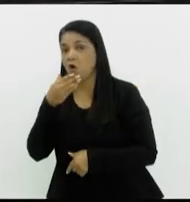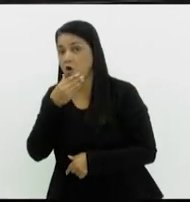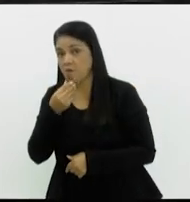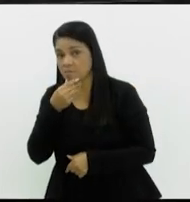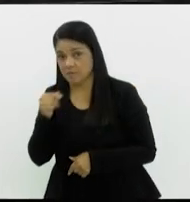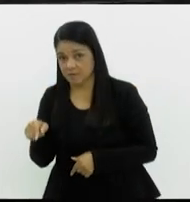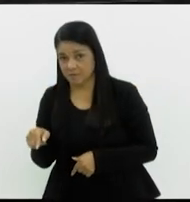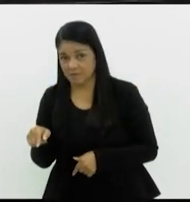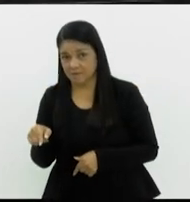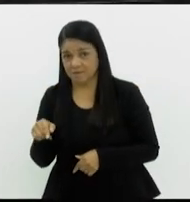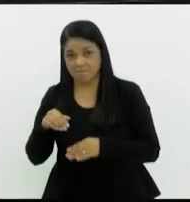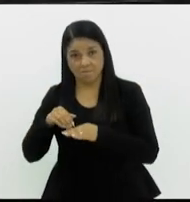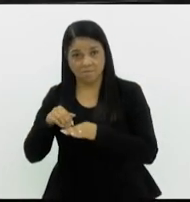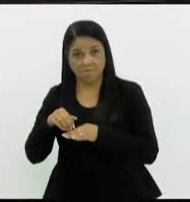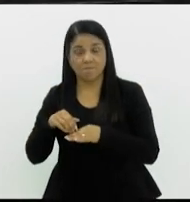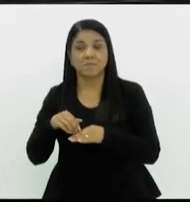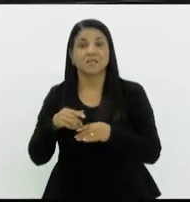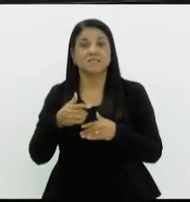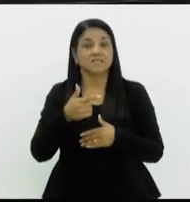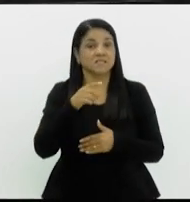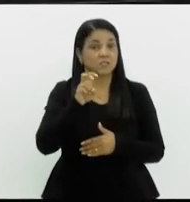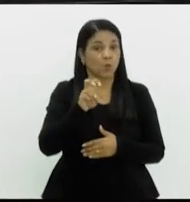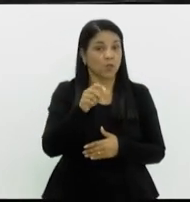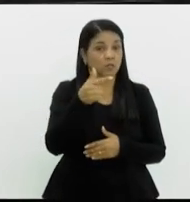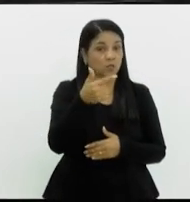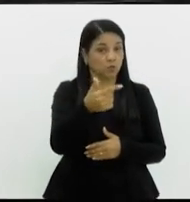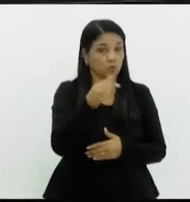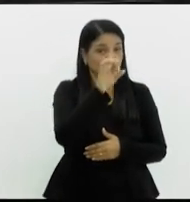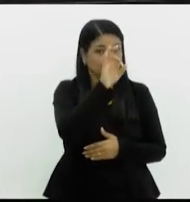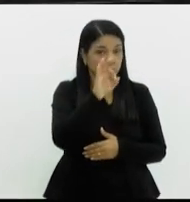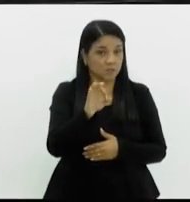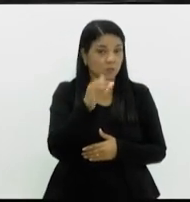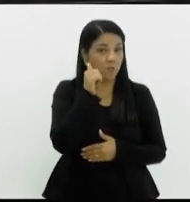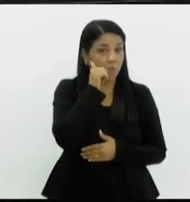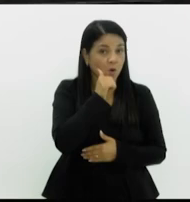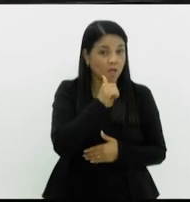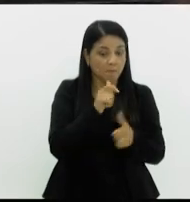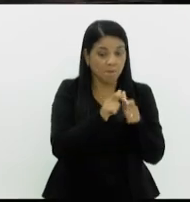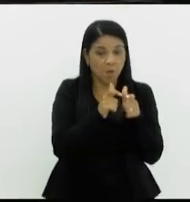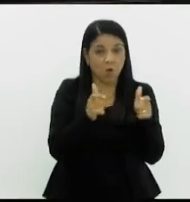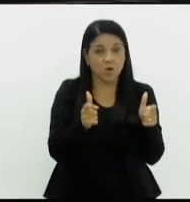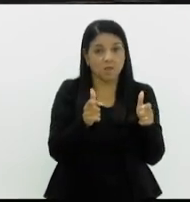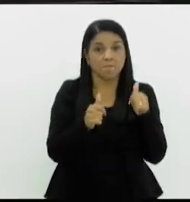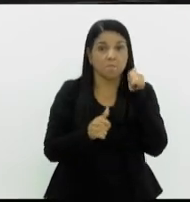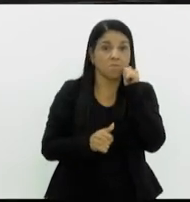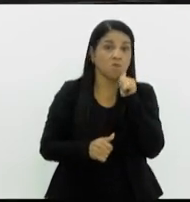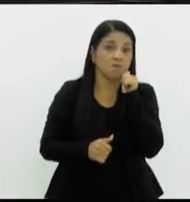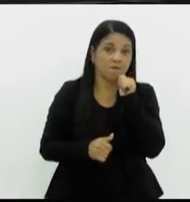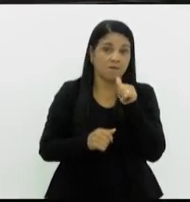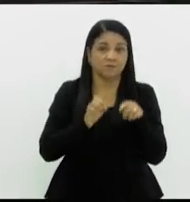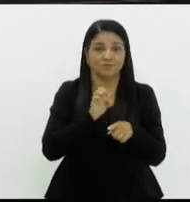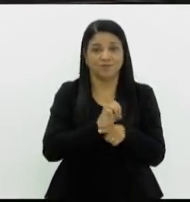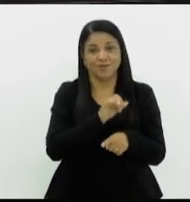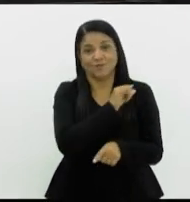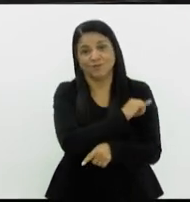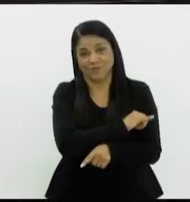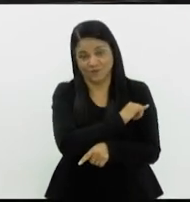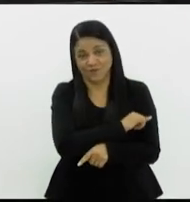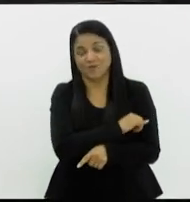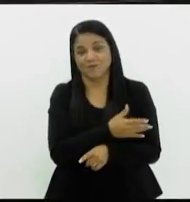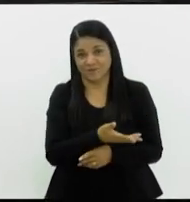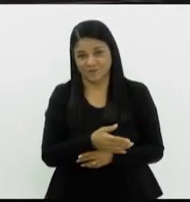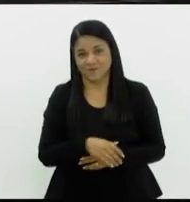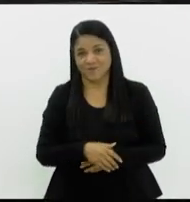que tem cerca de 52% de mulheres. Ou seja, estamos falando da maioria da população do Estado do Rio de Janeiro, da maioria